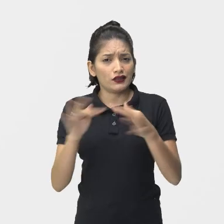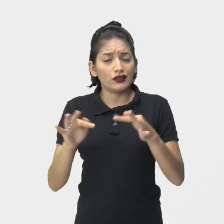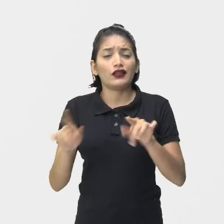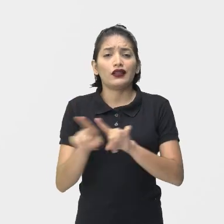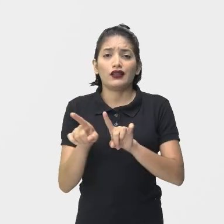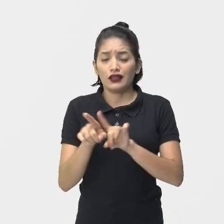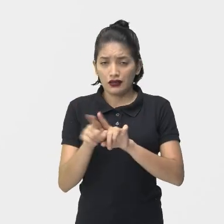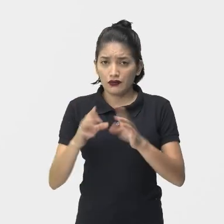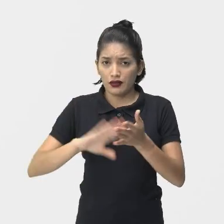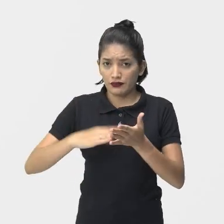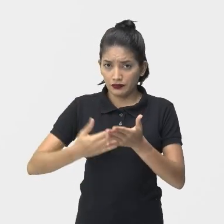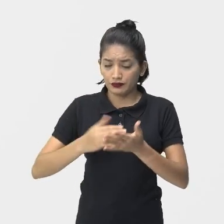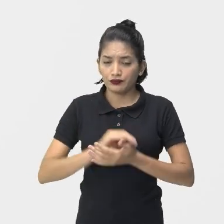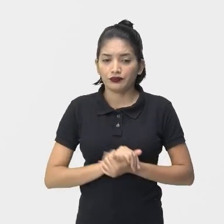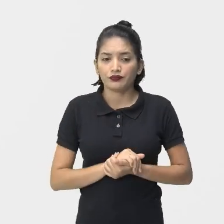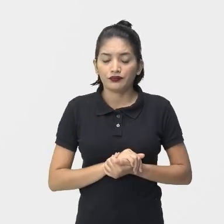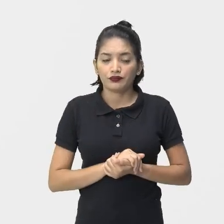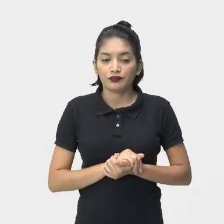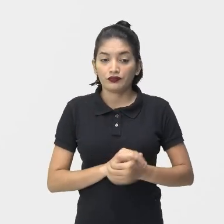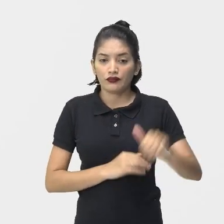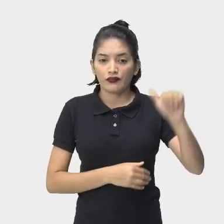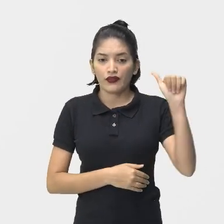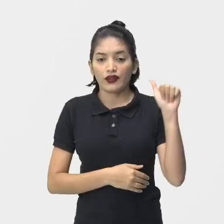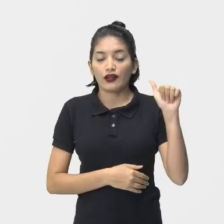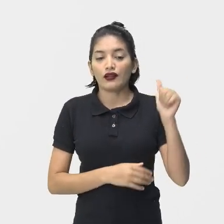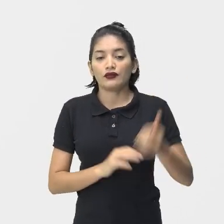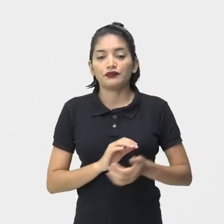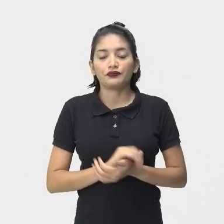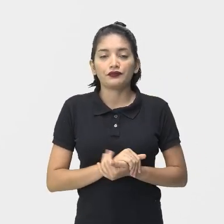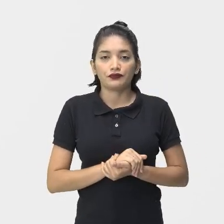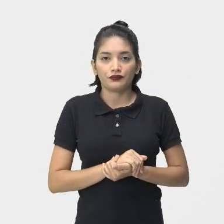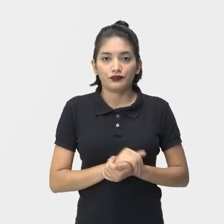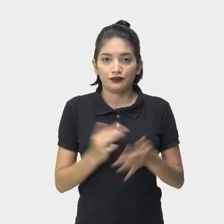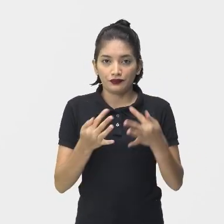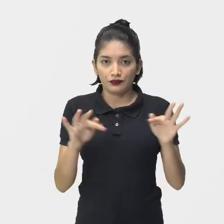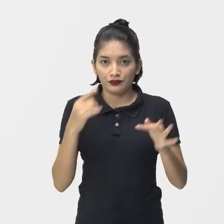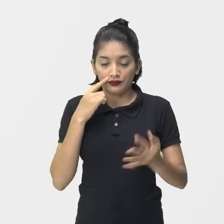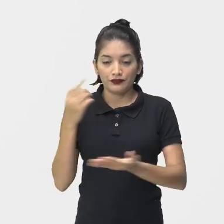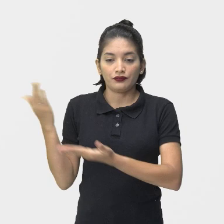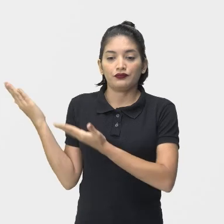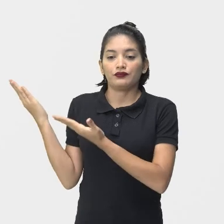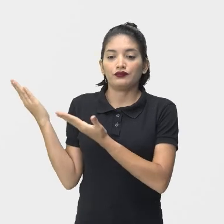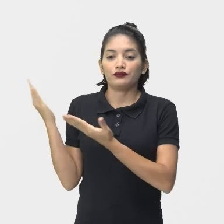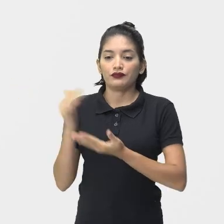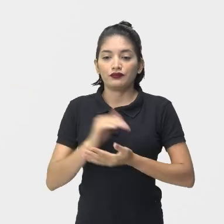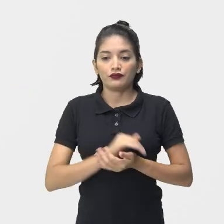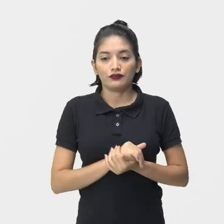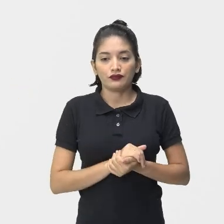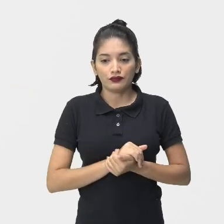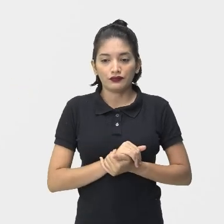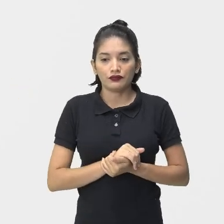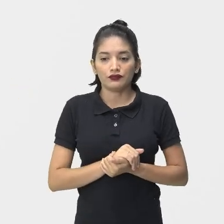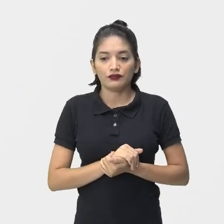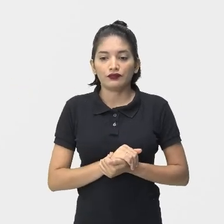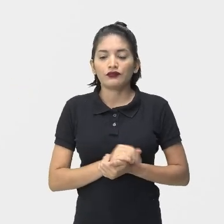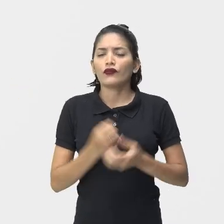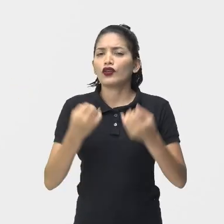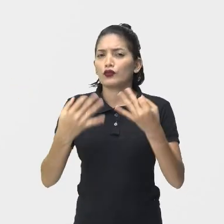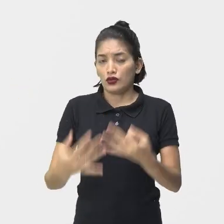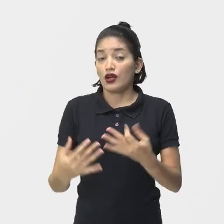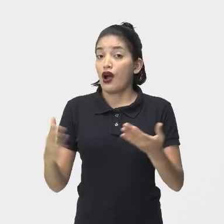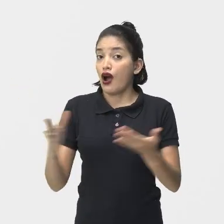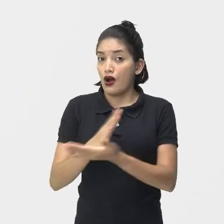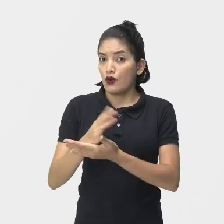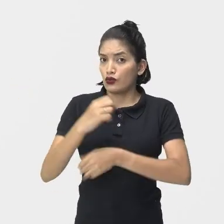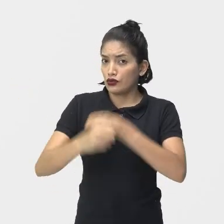tradução? Observem, letra A. Dentro de alguns anos, terminarão os estudos. Eu estou falando que dentro